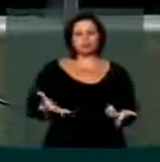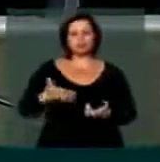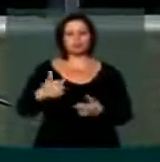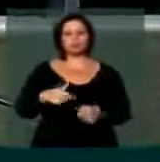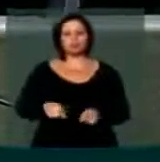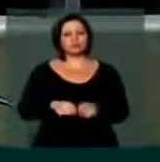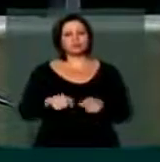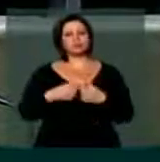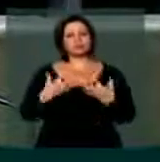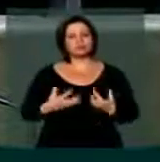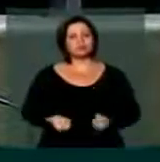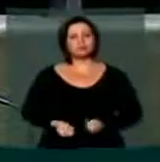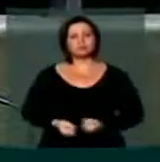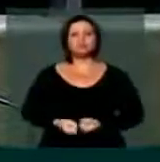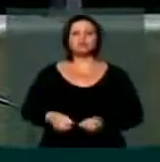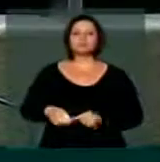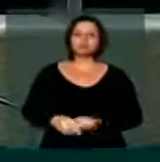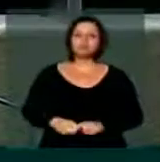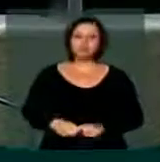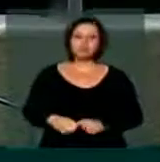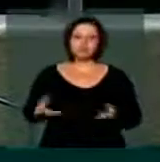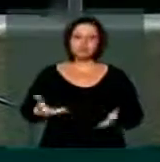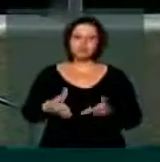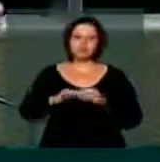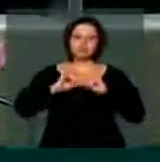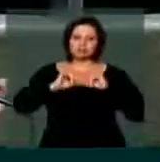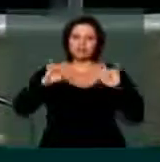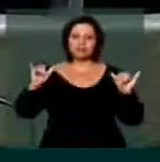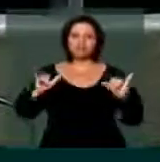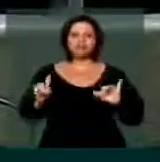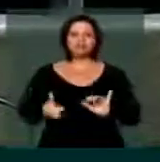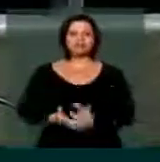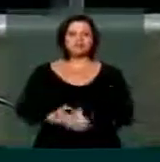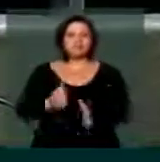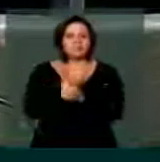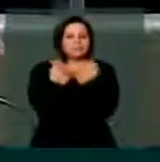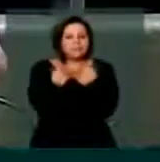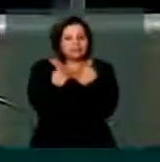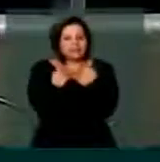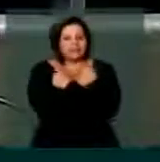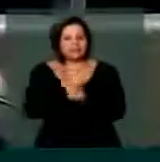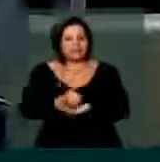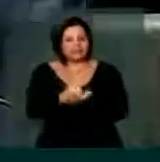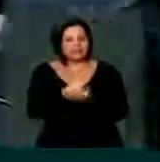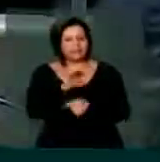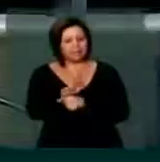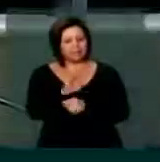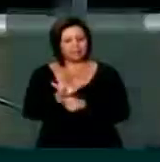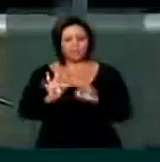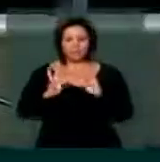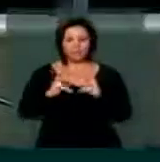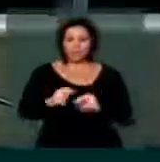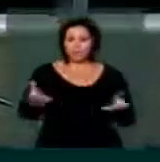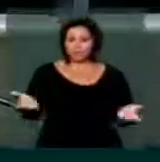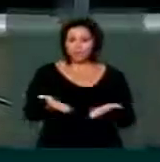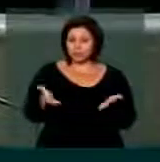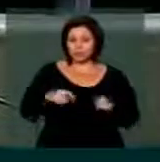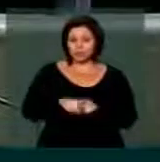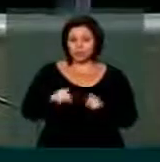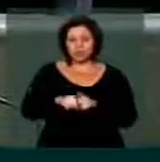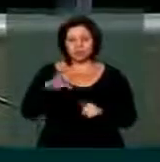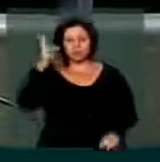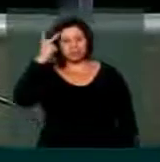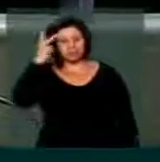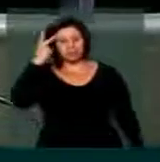grande receptividade. Por isso, quero deixar aqui meu abraço solidário, companheiro, a todos os eleitores de